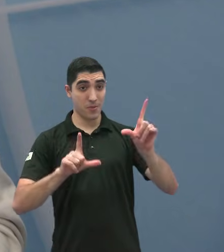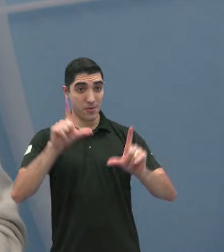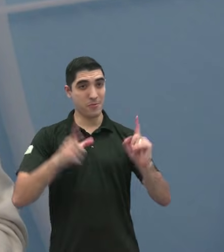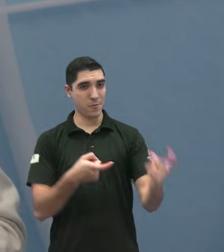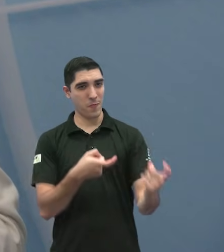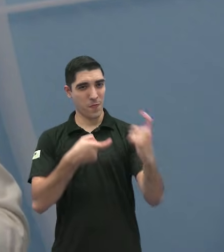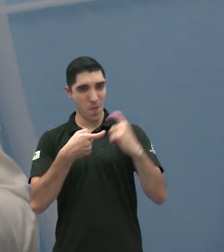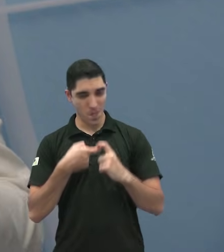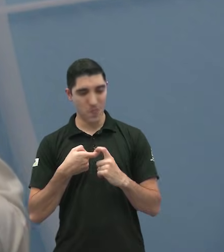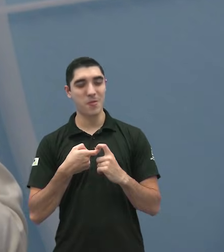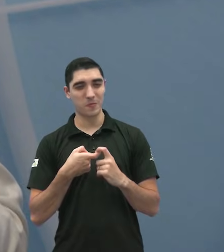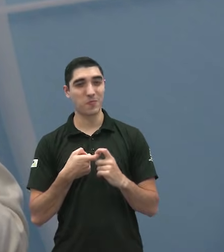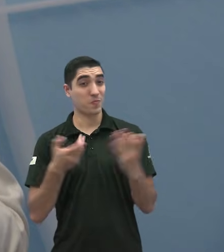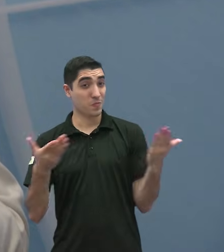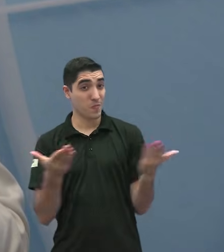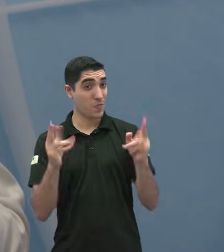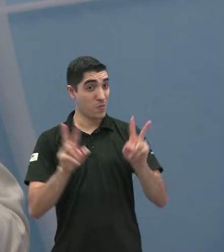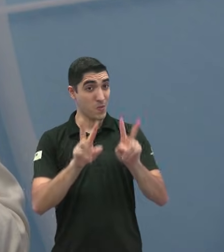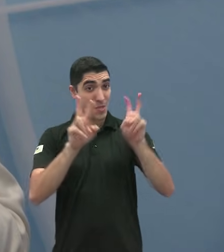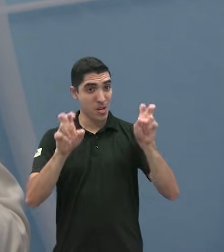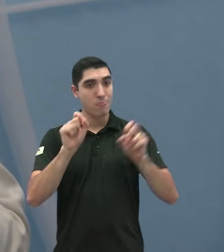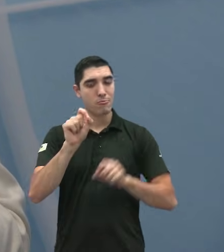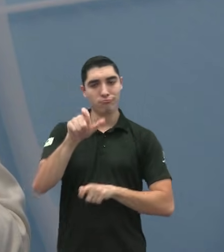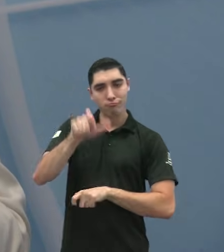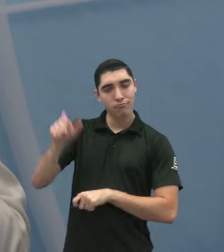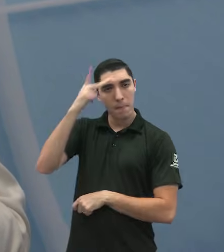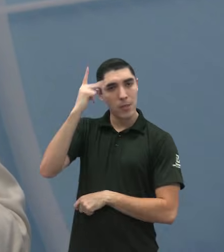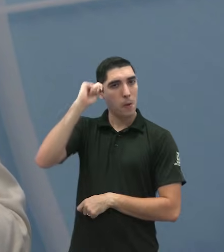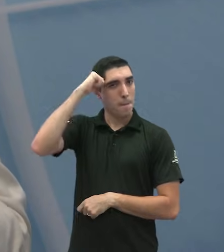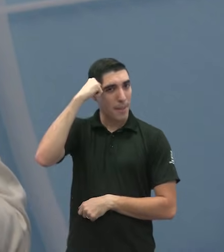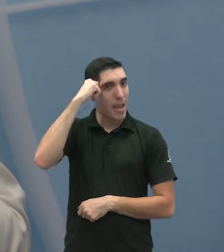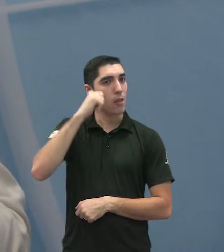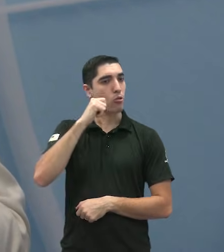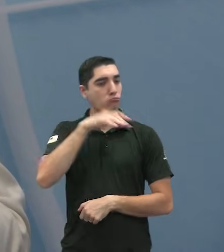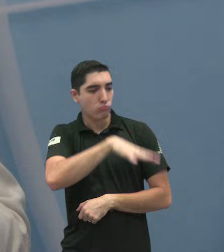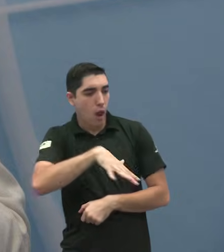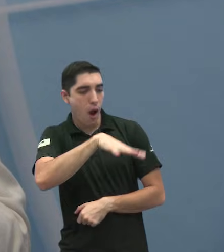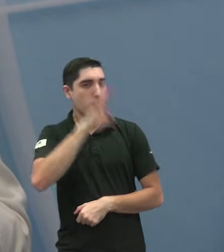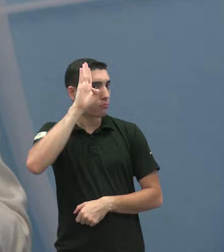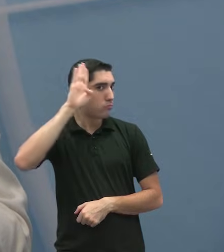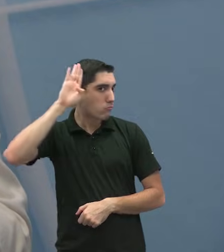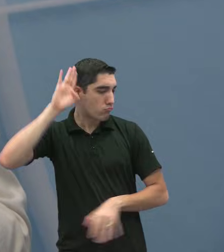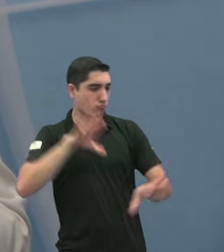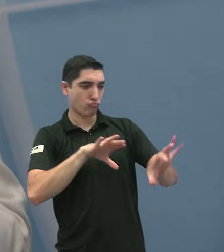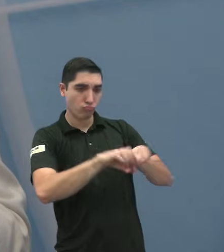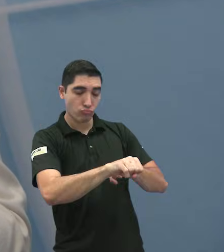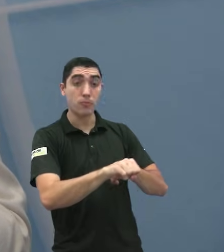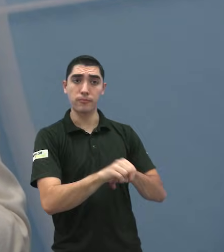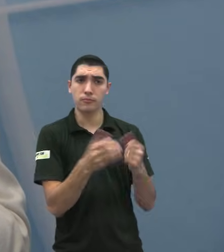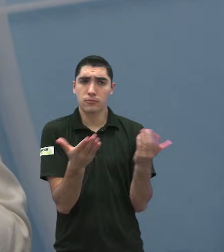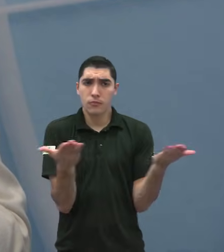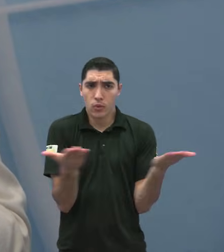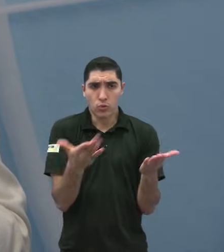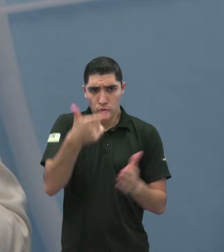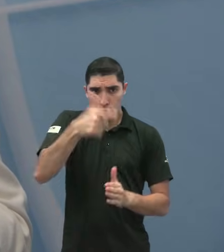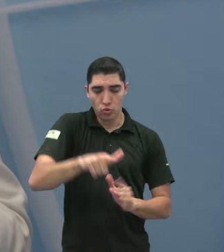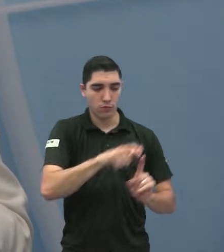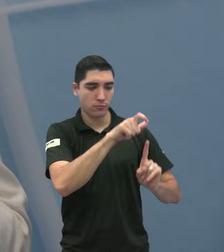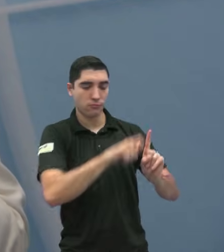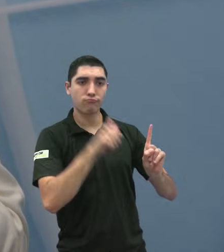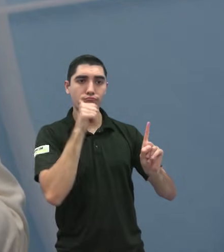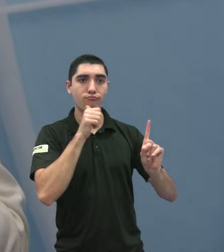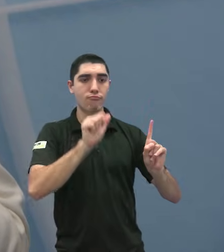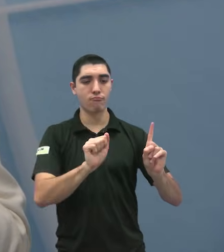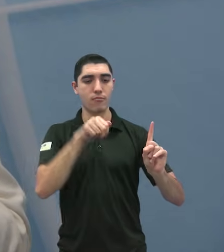Estamos de volta com Diálogos da Cidade, falando de acadêmicos negros, gente. A gente volta com a